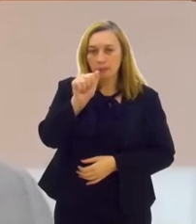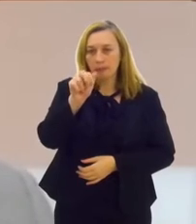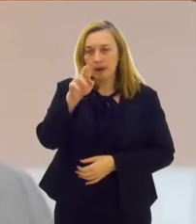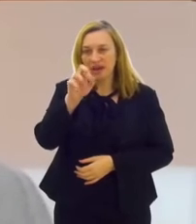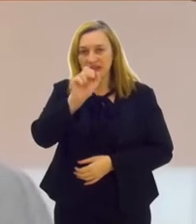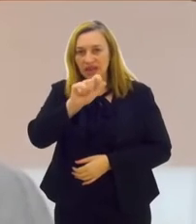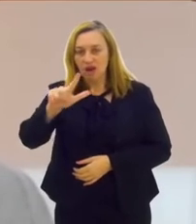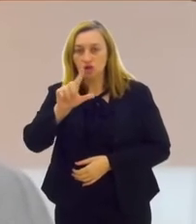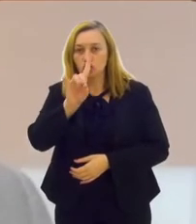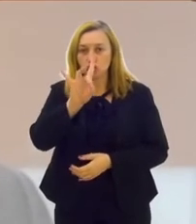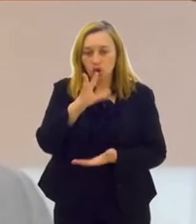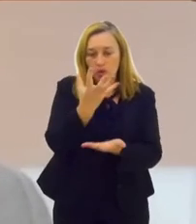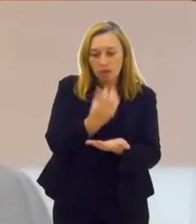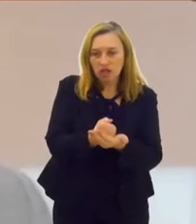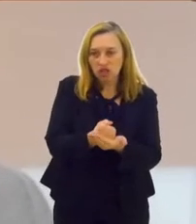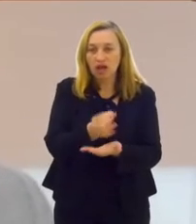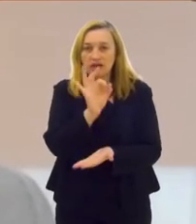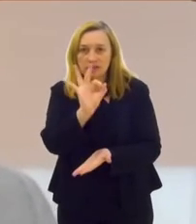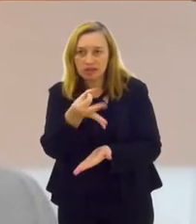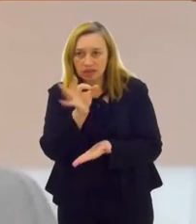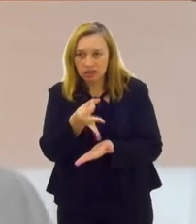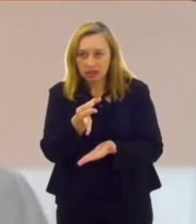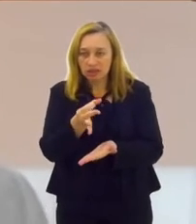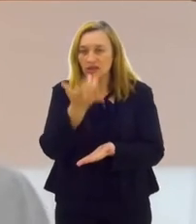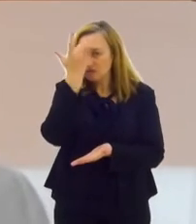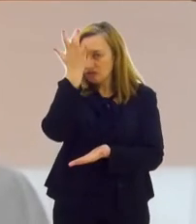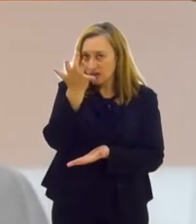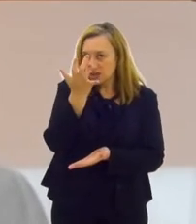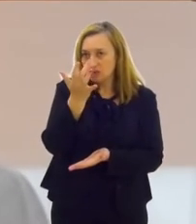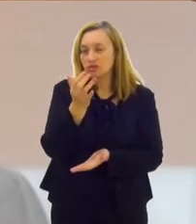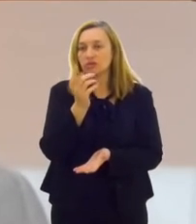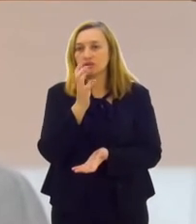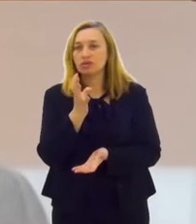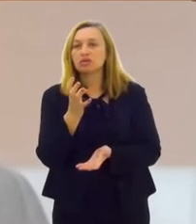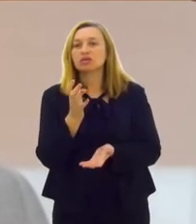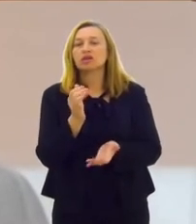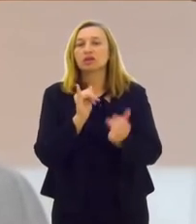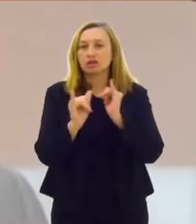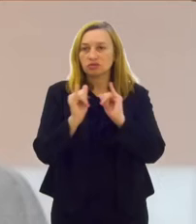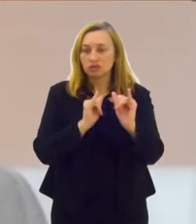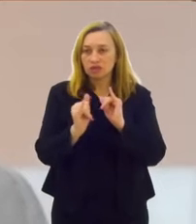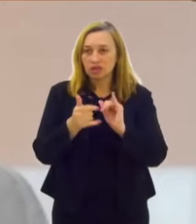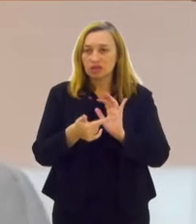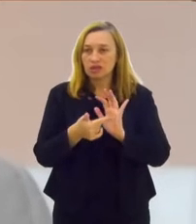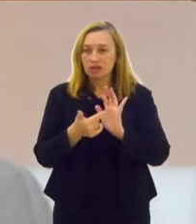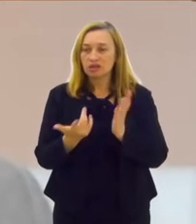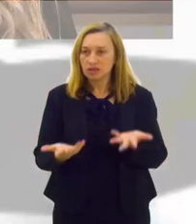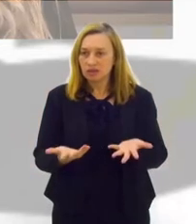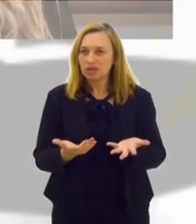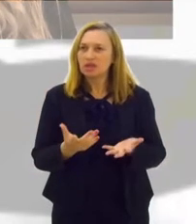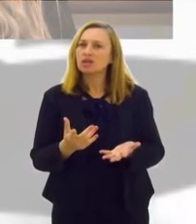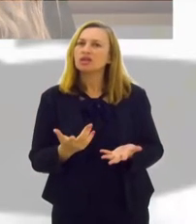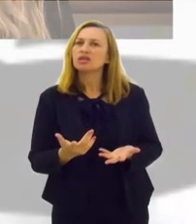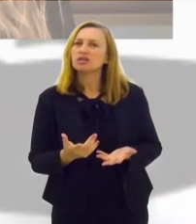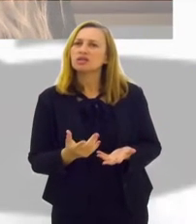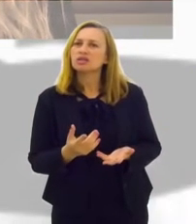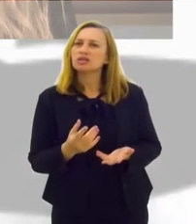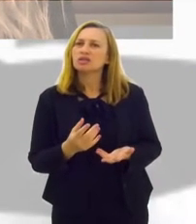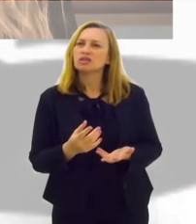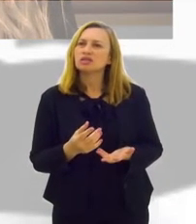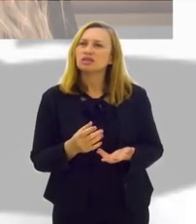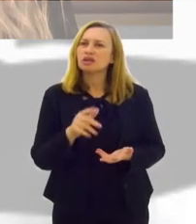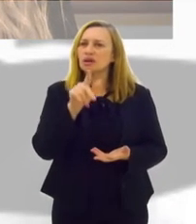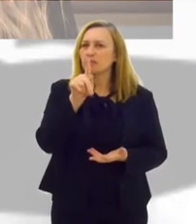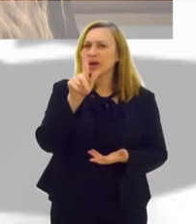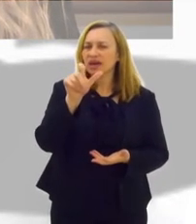baixar que tenho certeza que vai ter facilidade com essas notícias. E Ele está também disponível na App